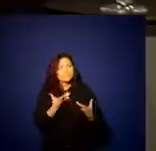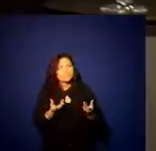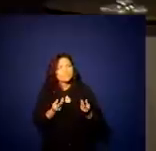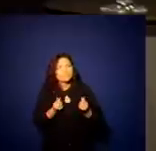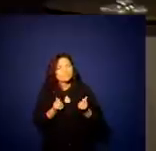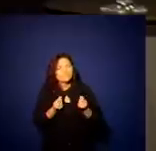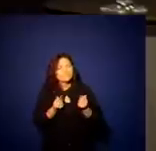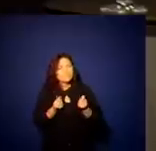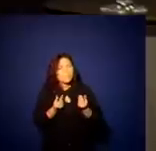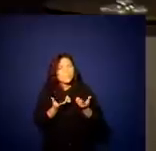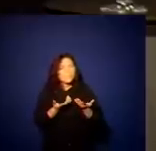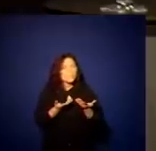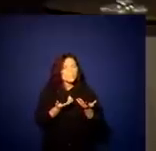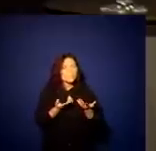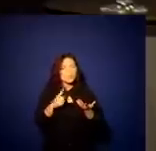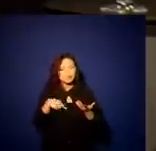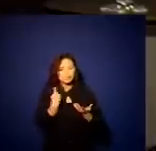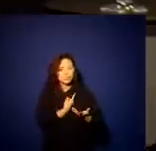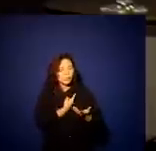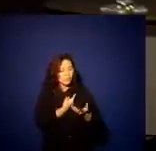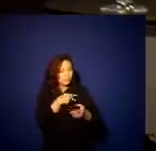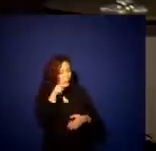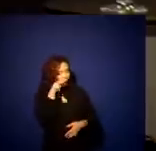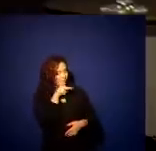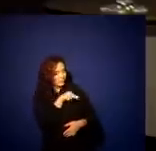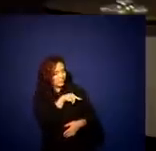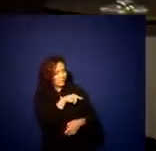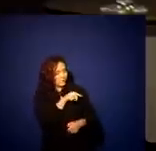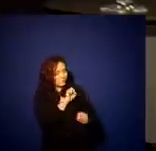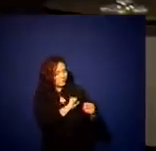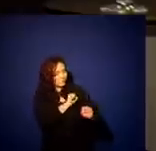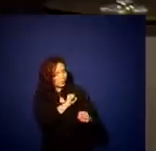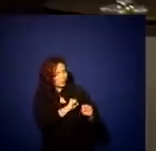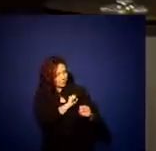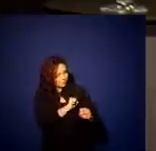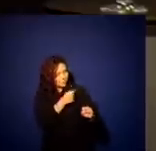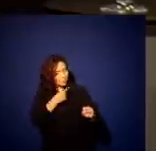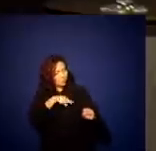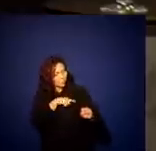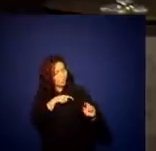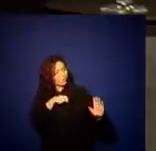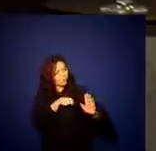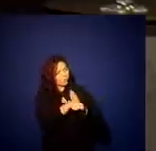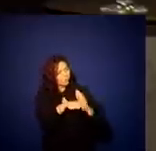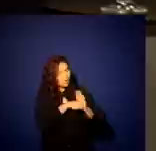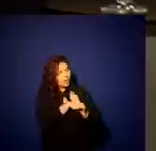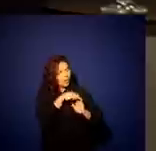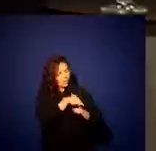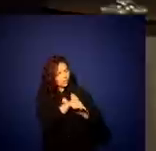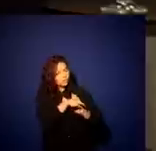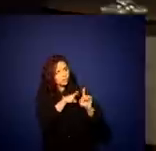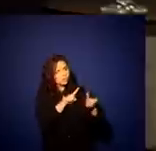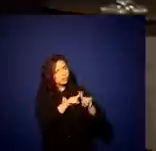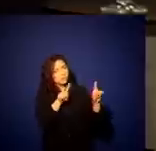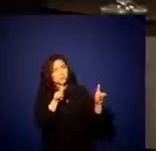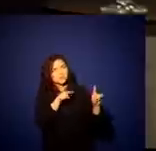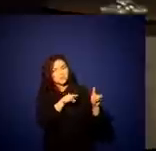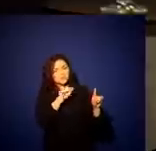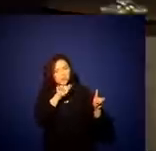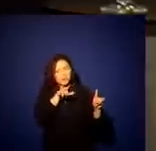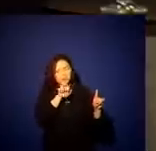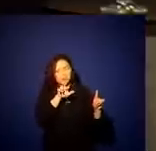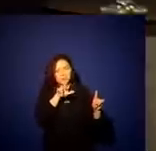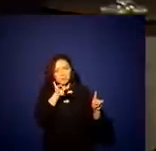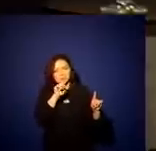do nosso lado né e como investidores saindo um pouco do que é o efeito da americana Uma